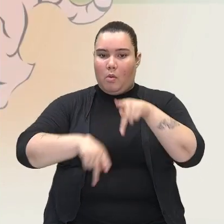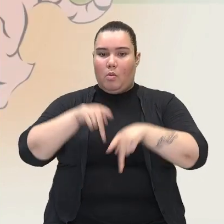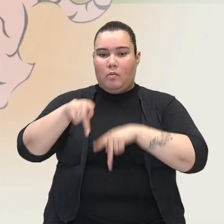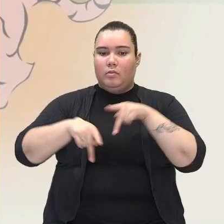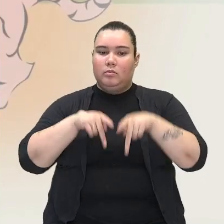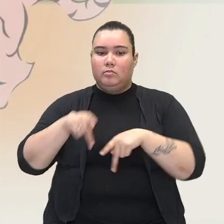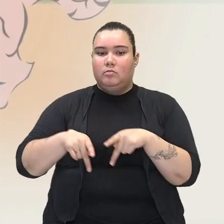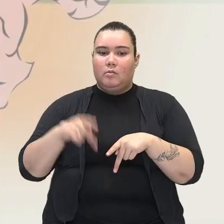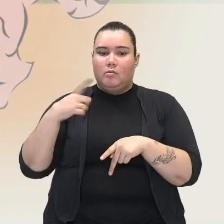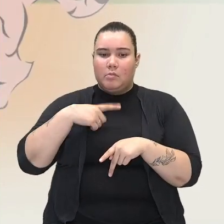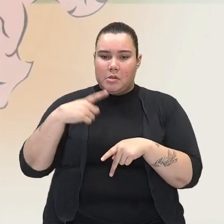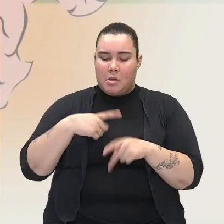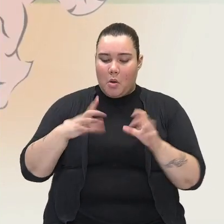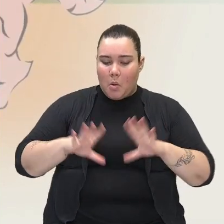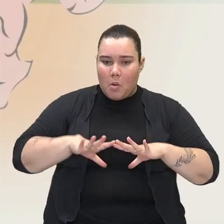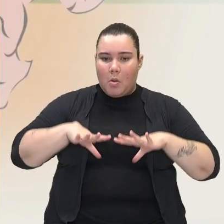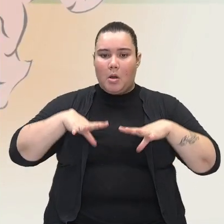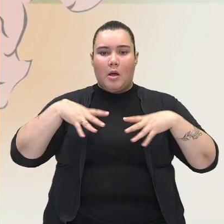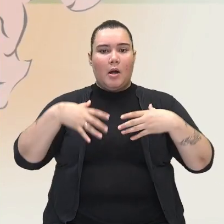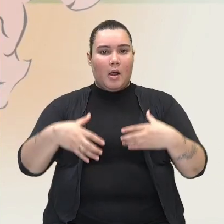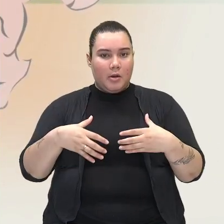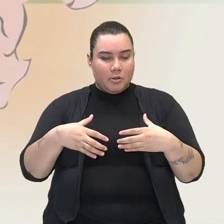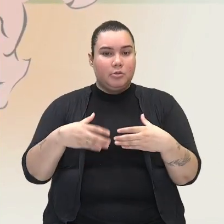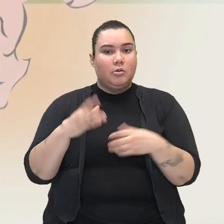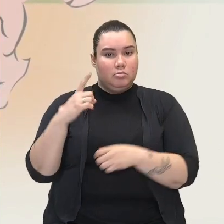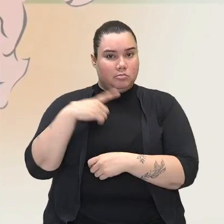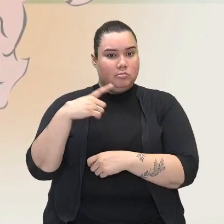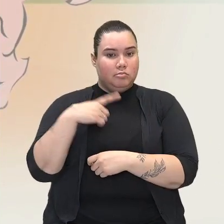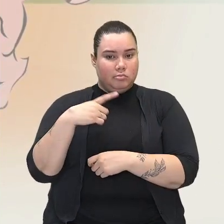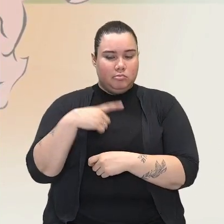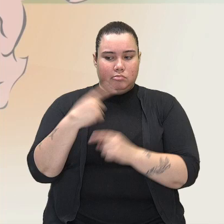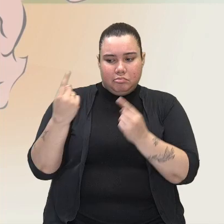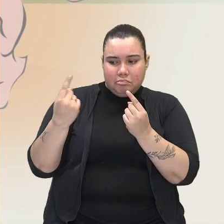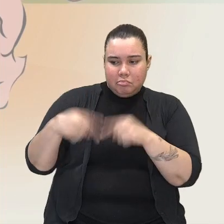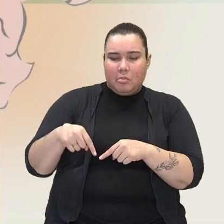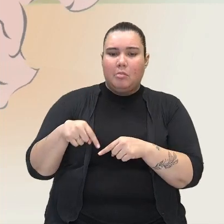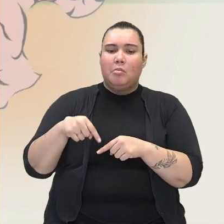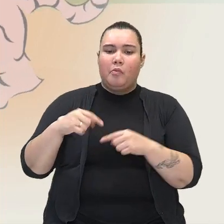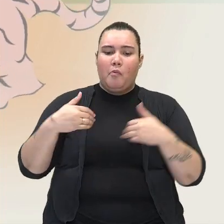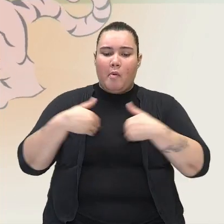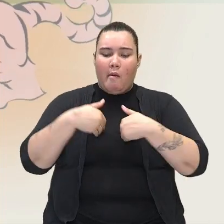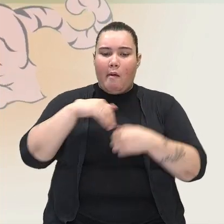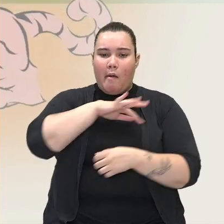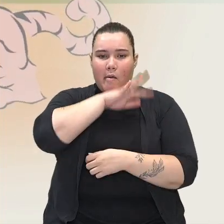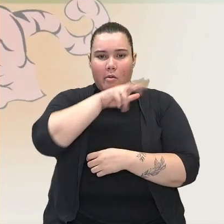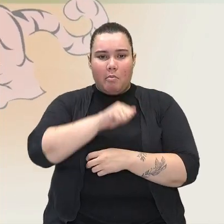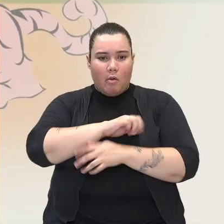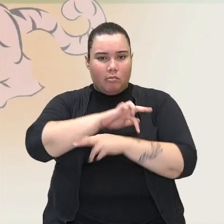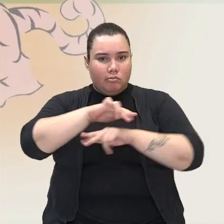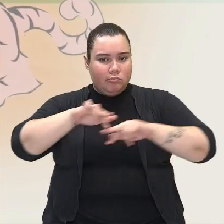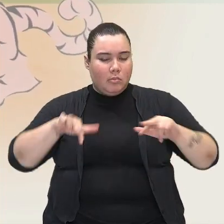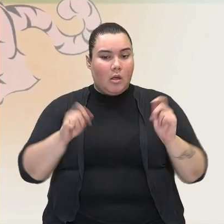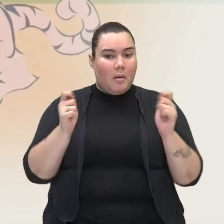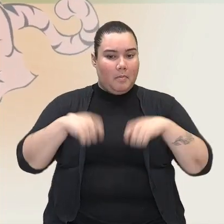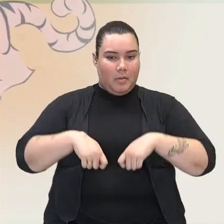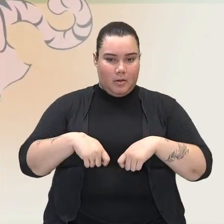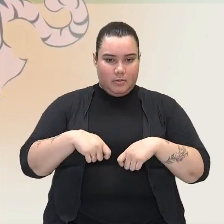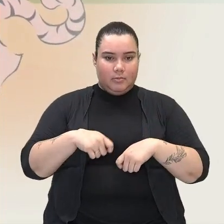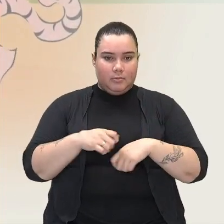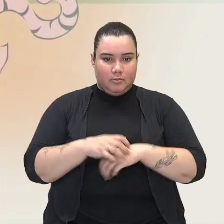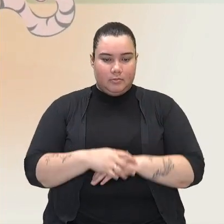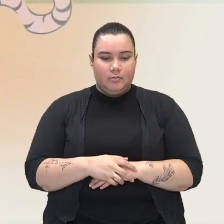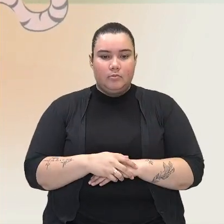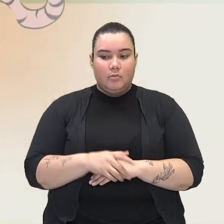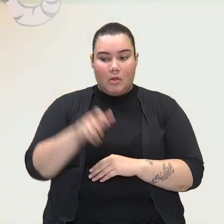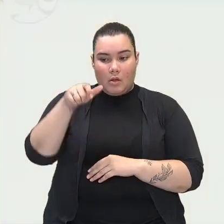os guerreiros ousados, que, com os tigres mosqueados, combatem na solidão. Ontem